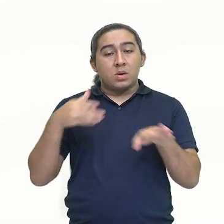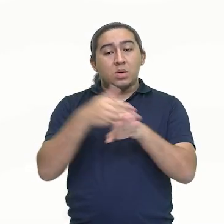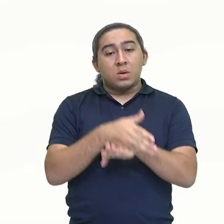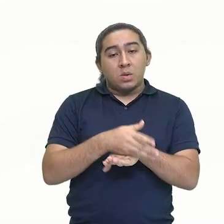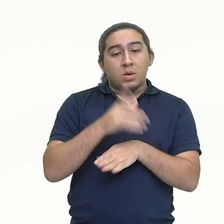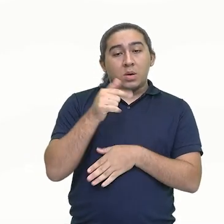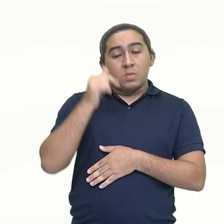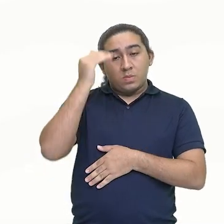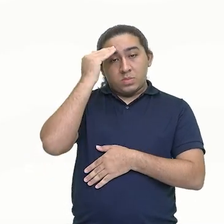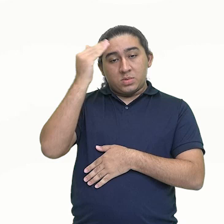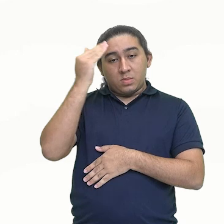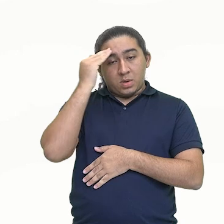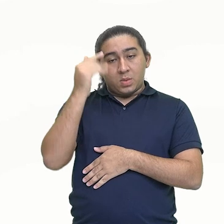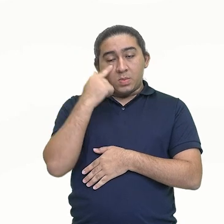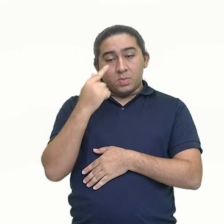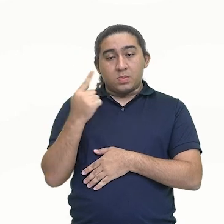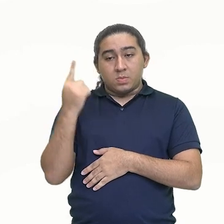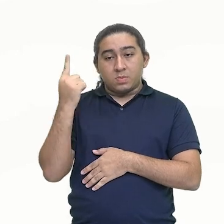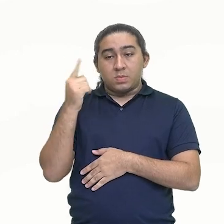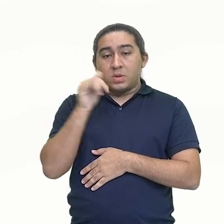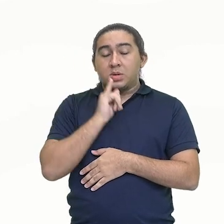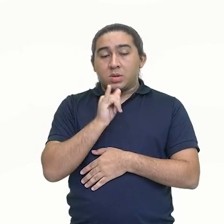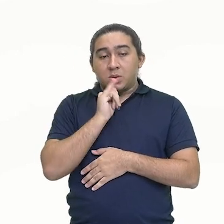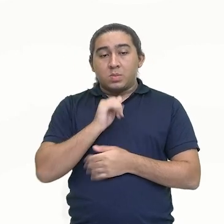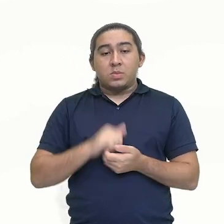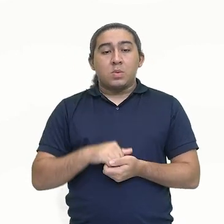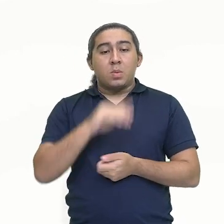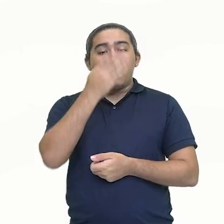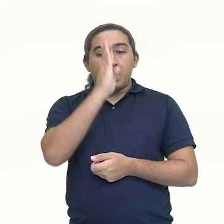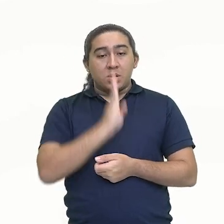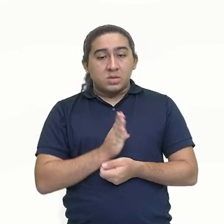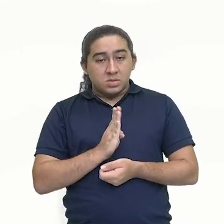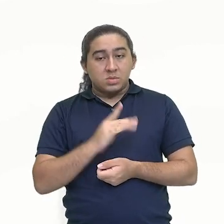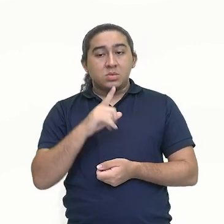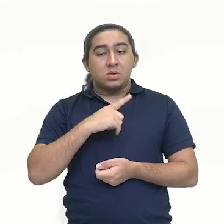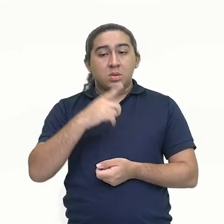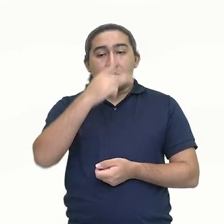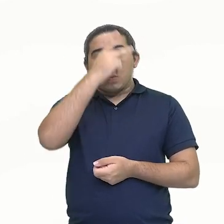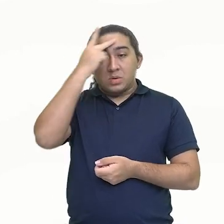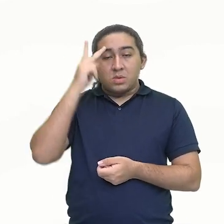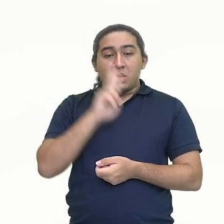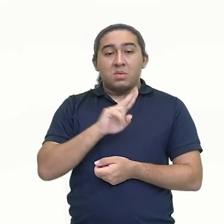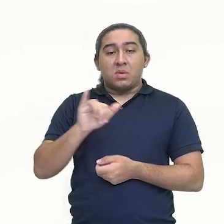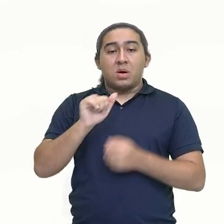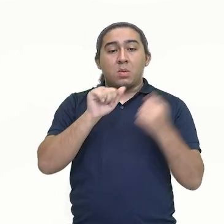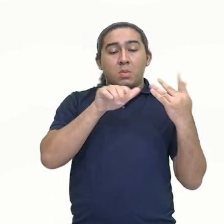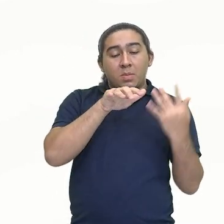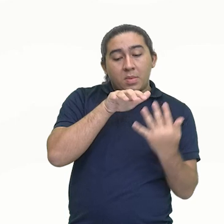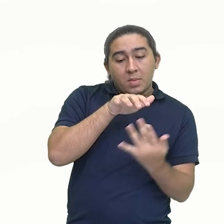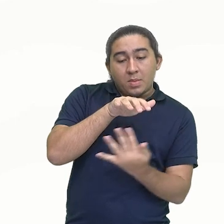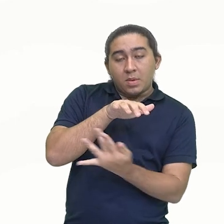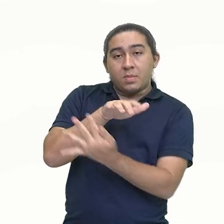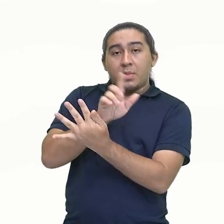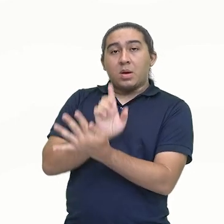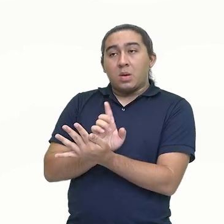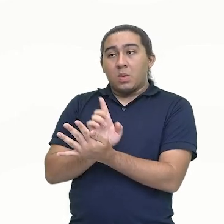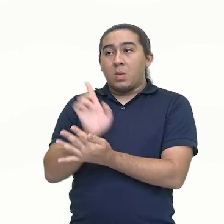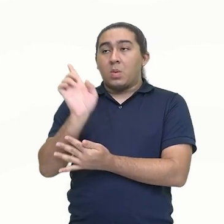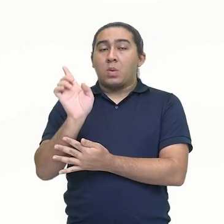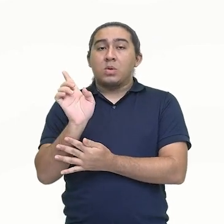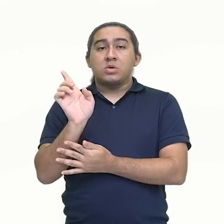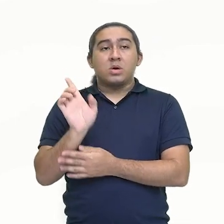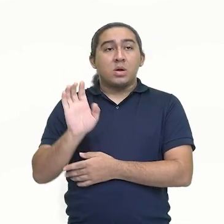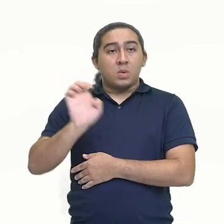dessa forma, né? Então, aqui a gente tem, por exemplo, do Brasil, a gente tem esse fluxo migratório em direção